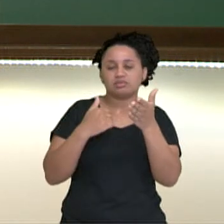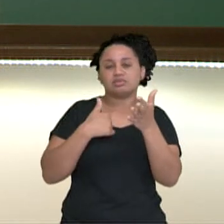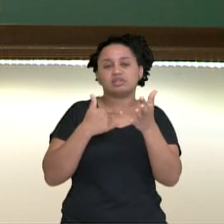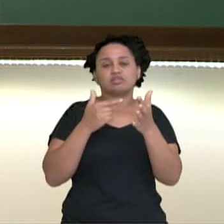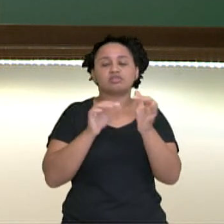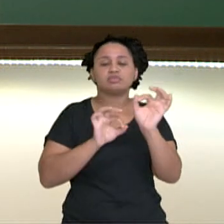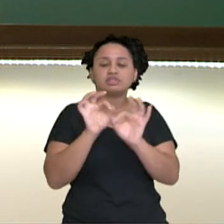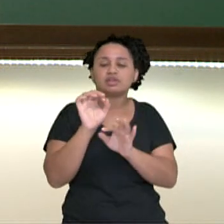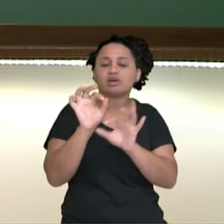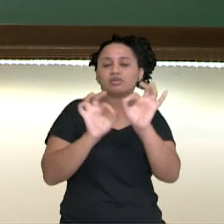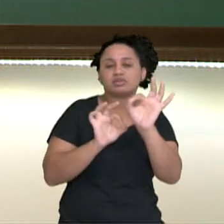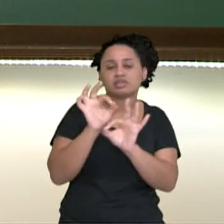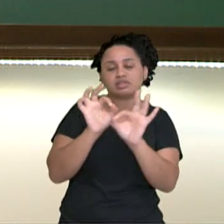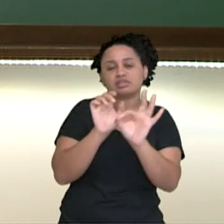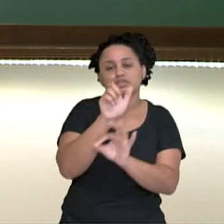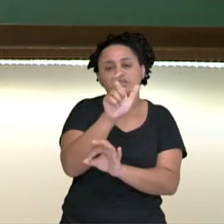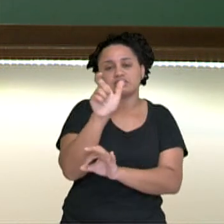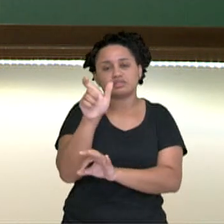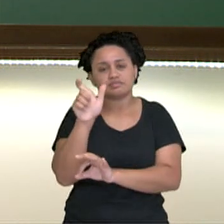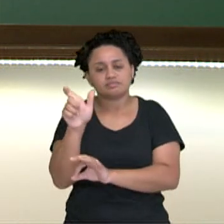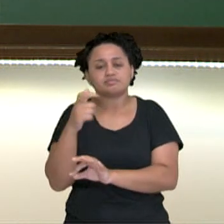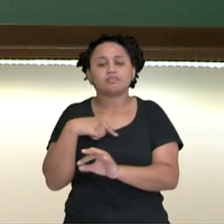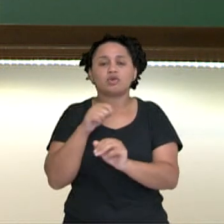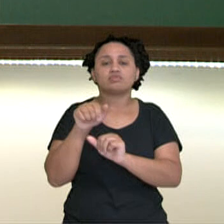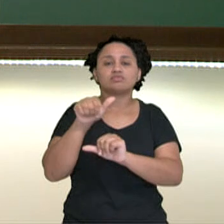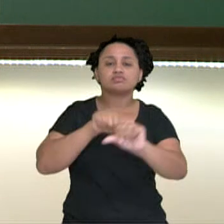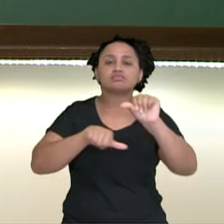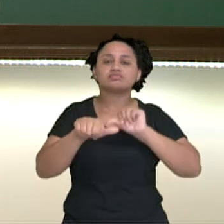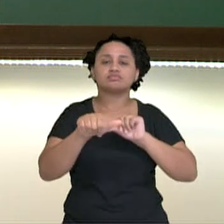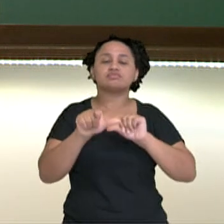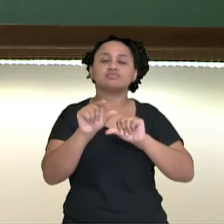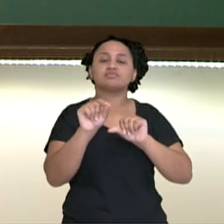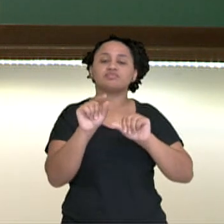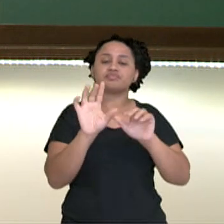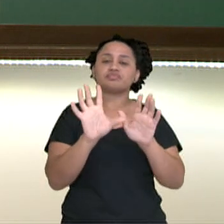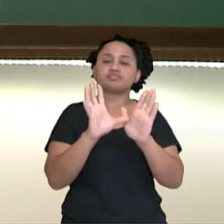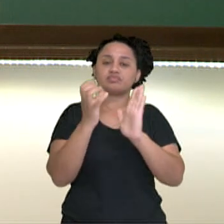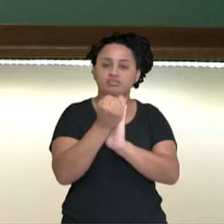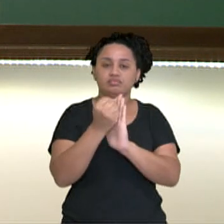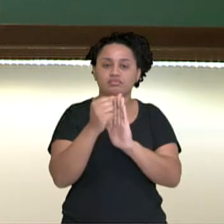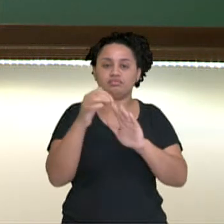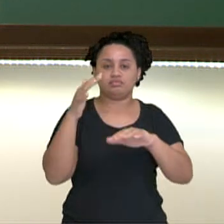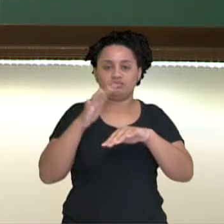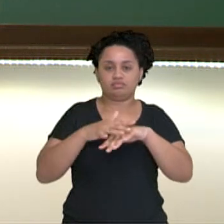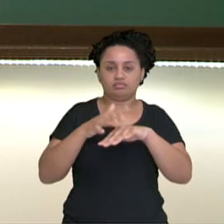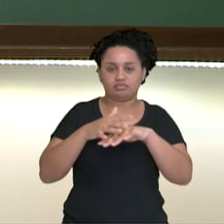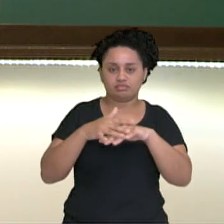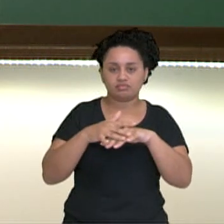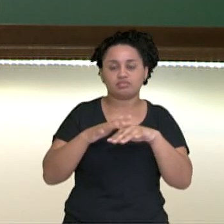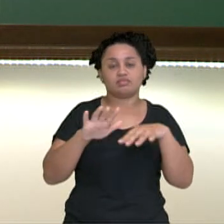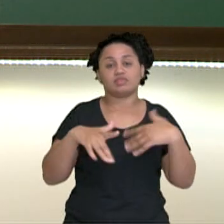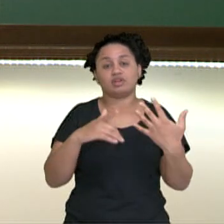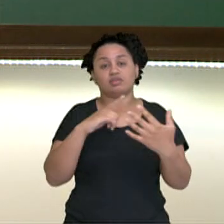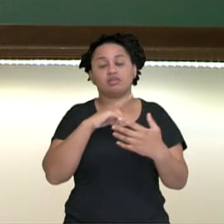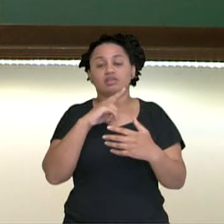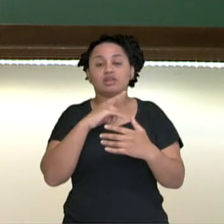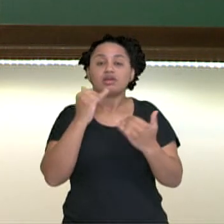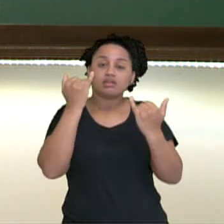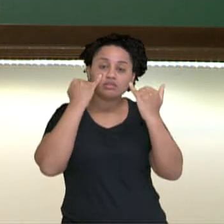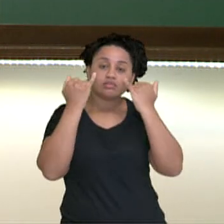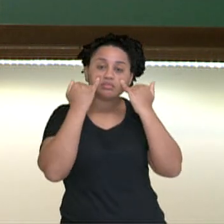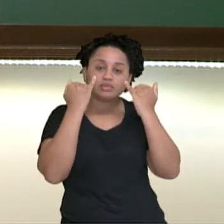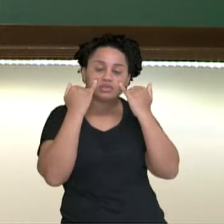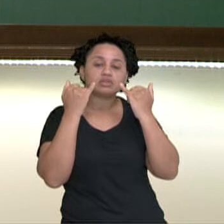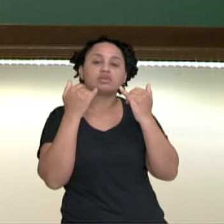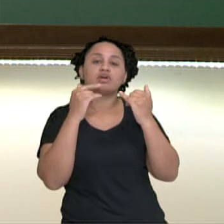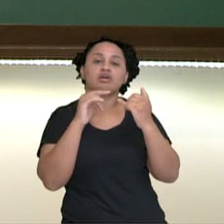vai traduzindo as palavras que você pode transformar em símbolos matemáticos, Então, eu tenho ali informações de